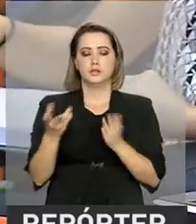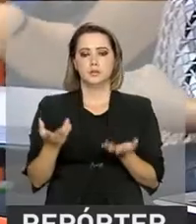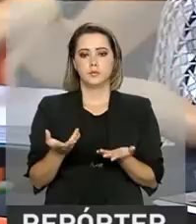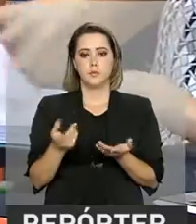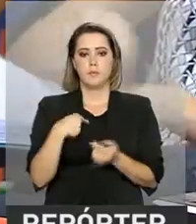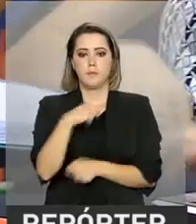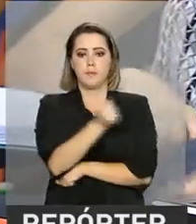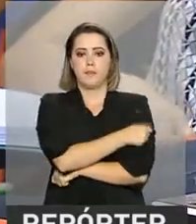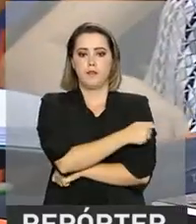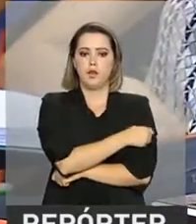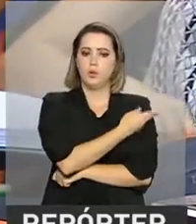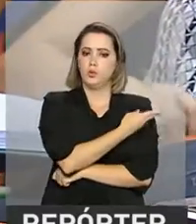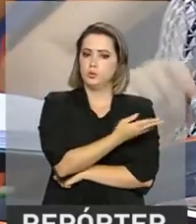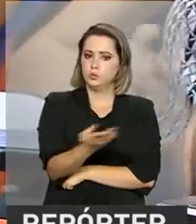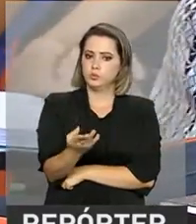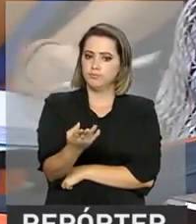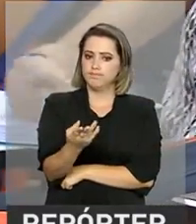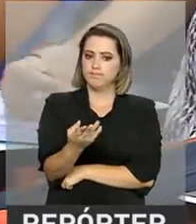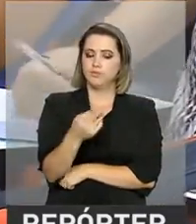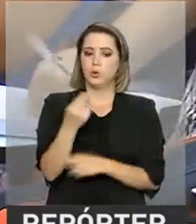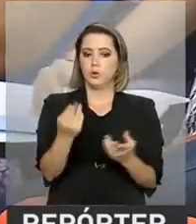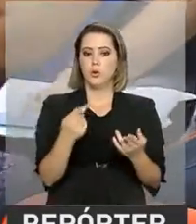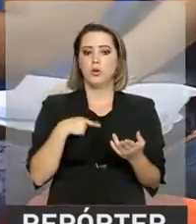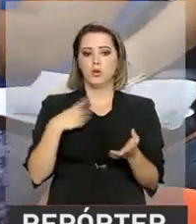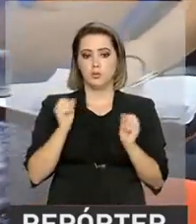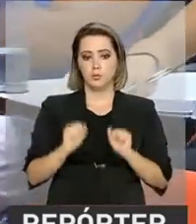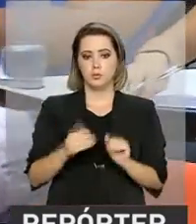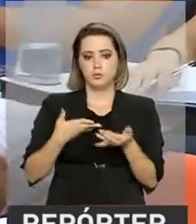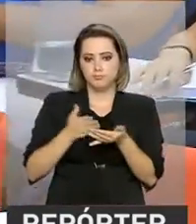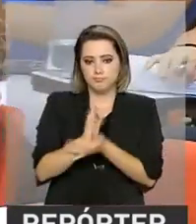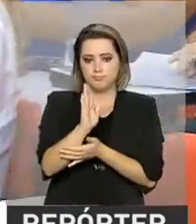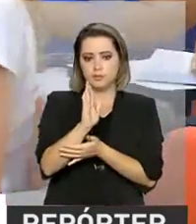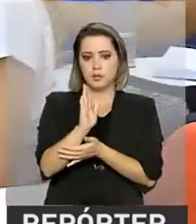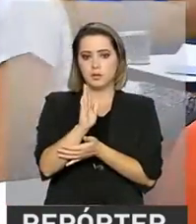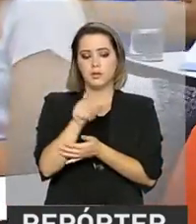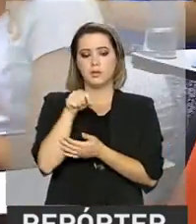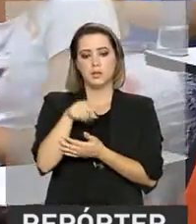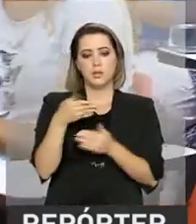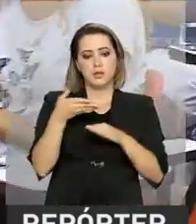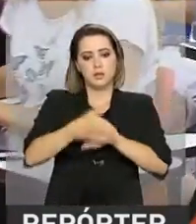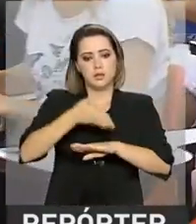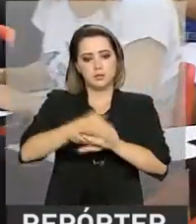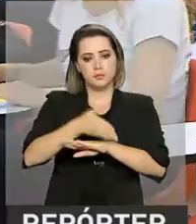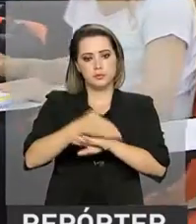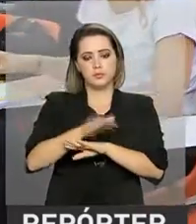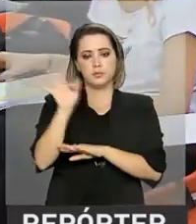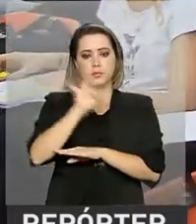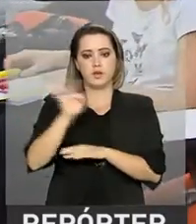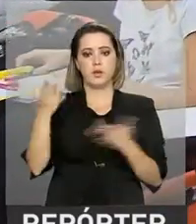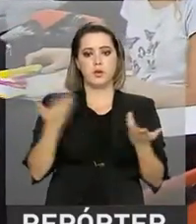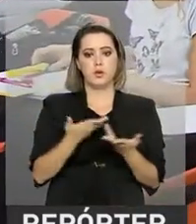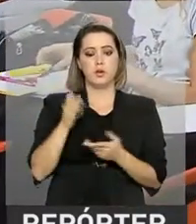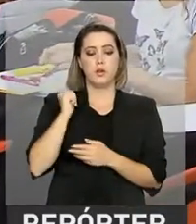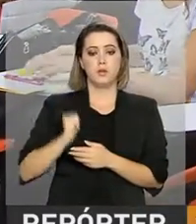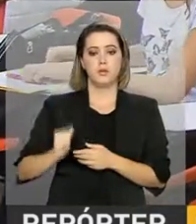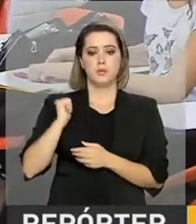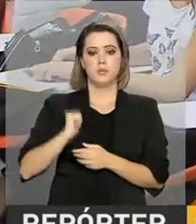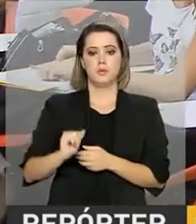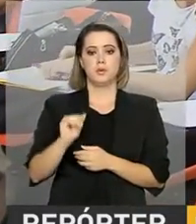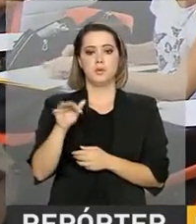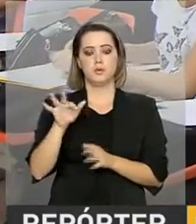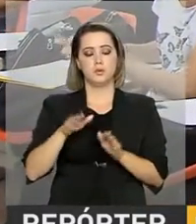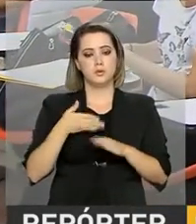alunos como por angola tem um incentivo a mais para entrar na faculdade o programa bolsa permanência do governo federal garante